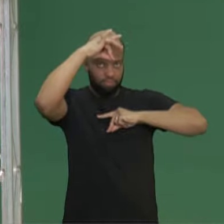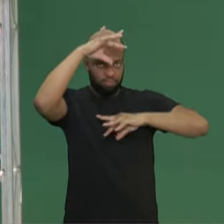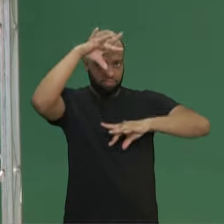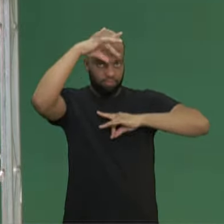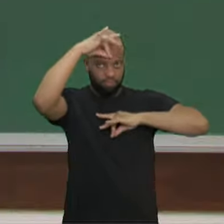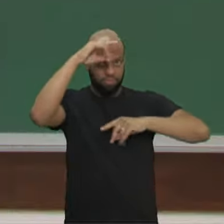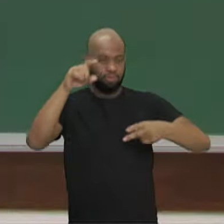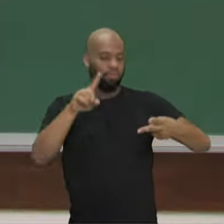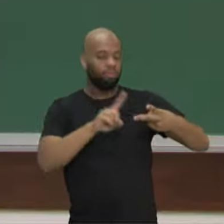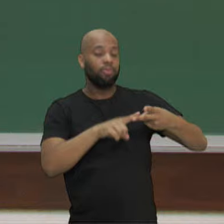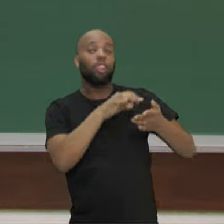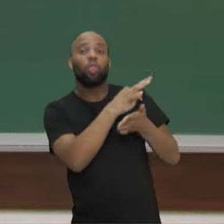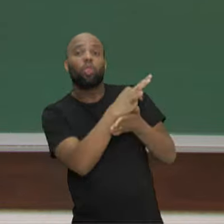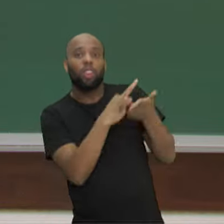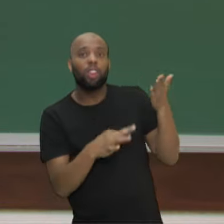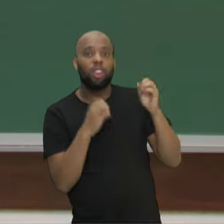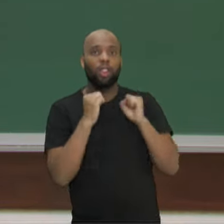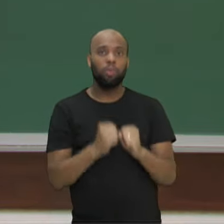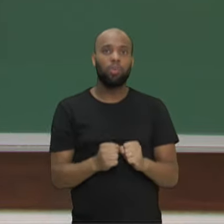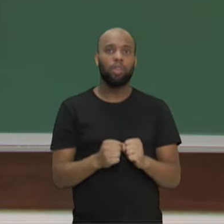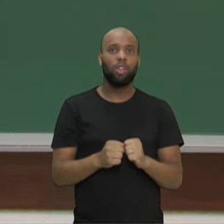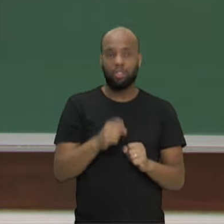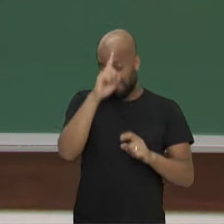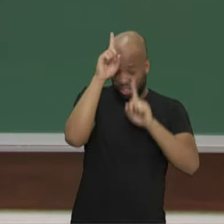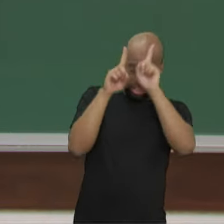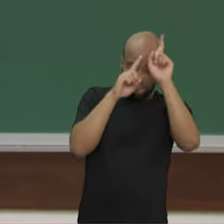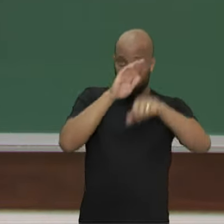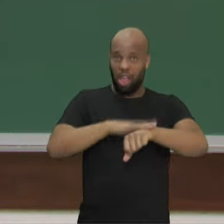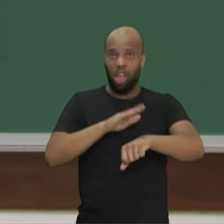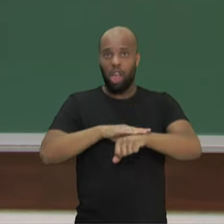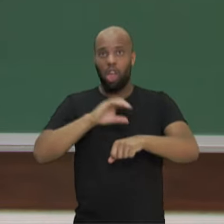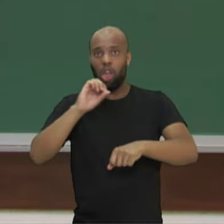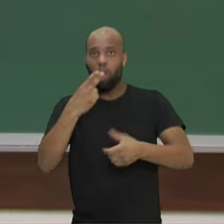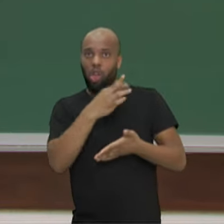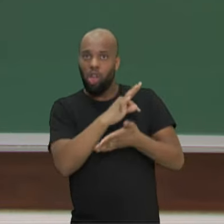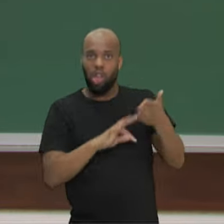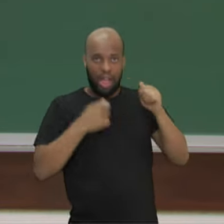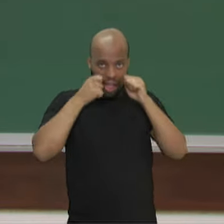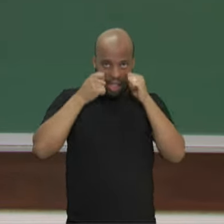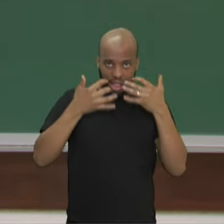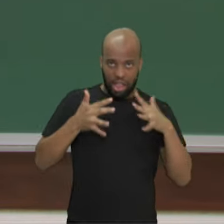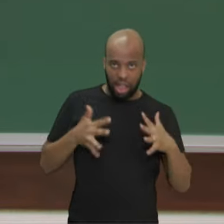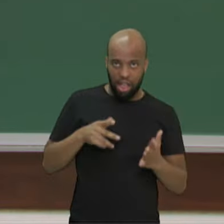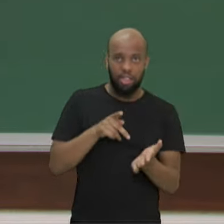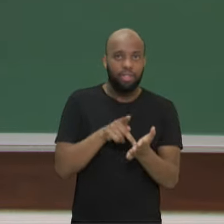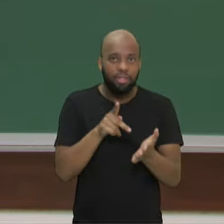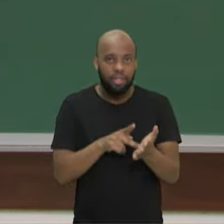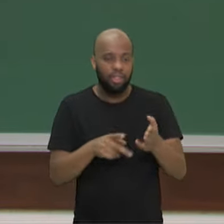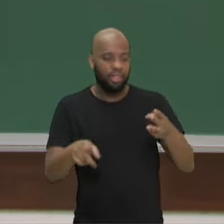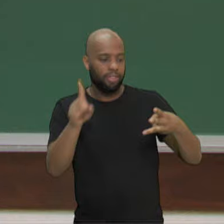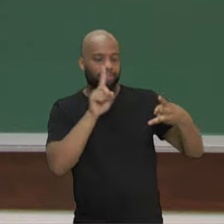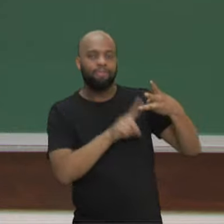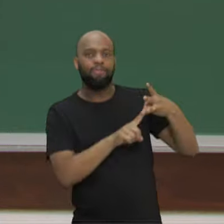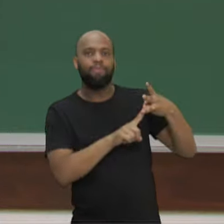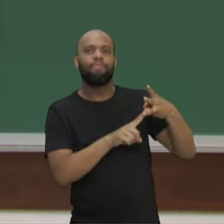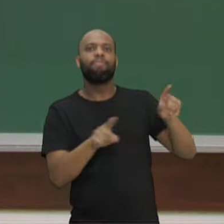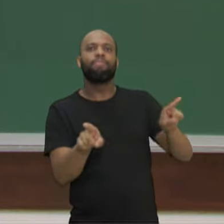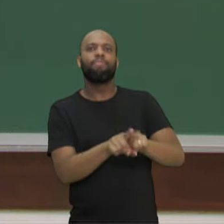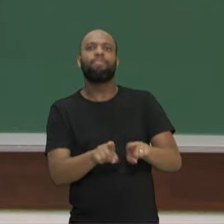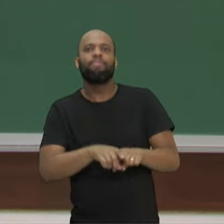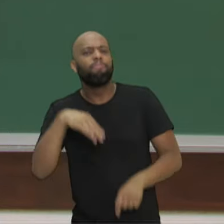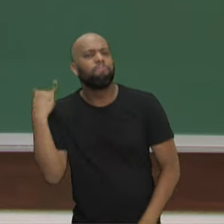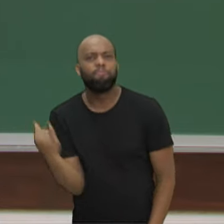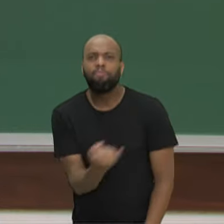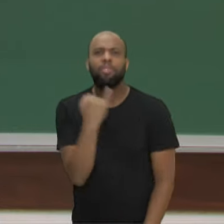tá? O texto, que pode ser improvisado ou texto dramático, não é mesmo? E muito